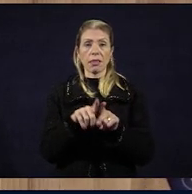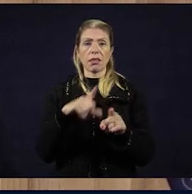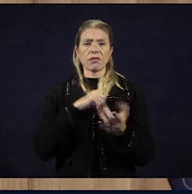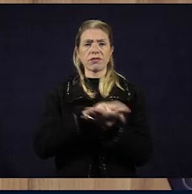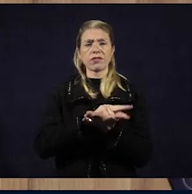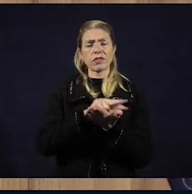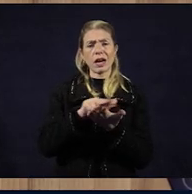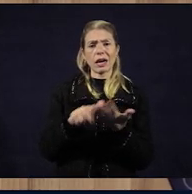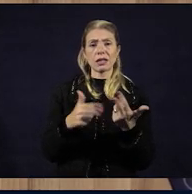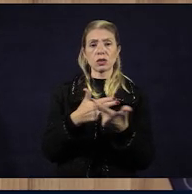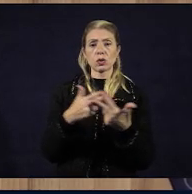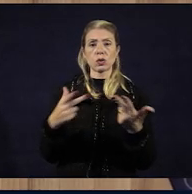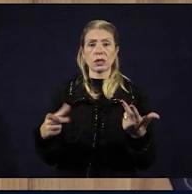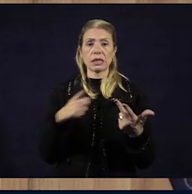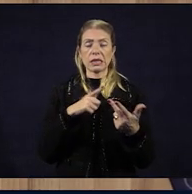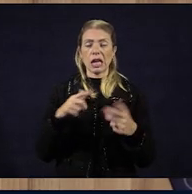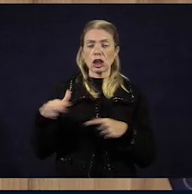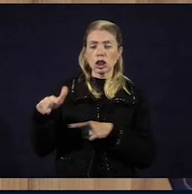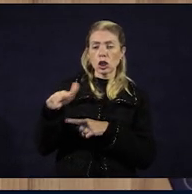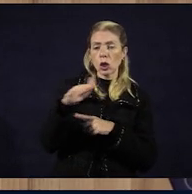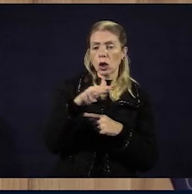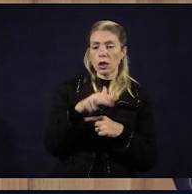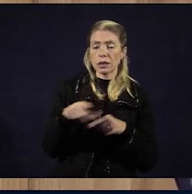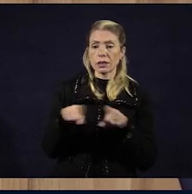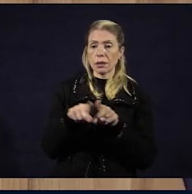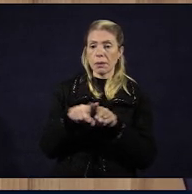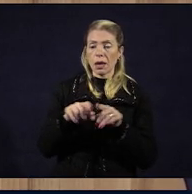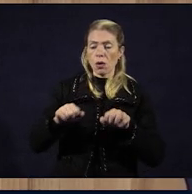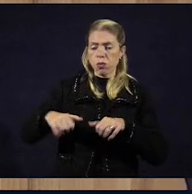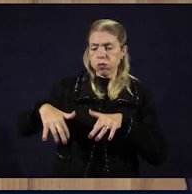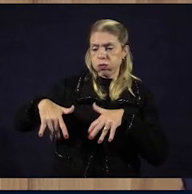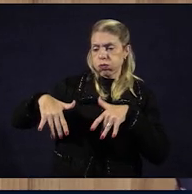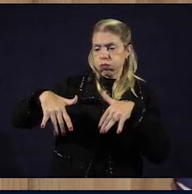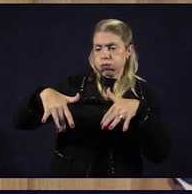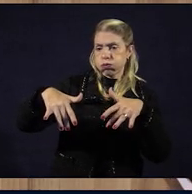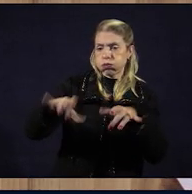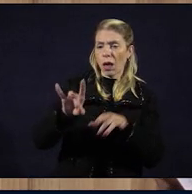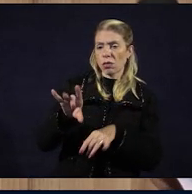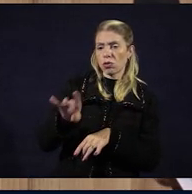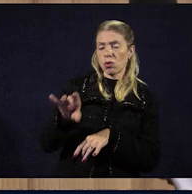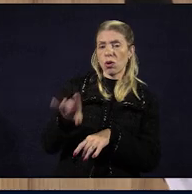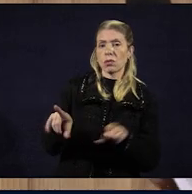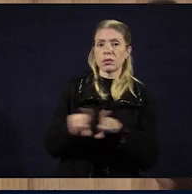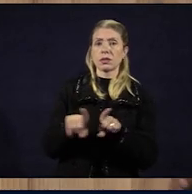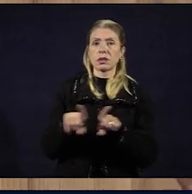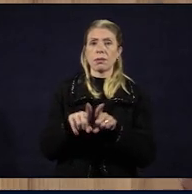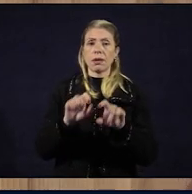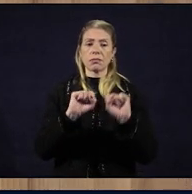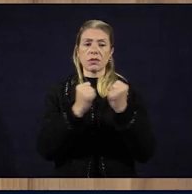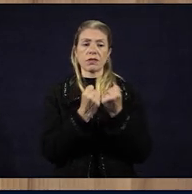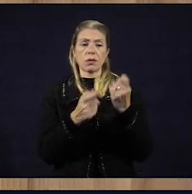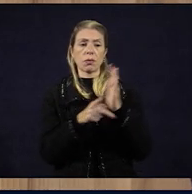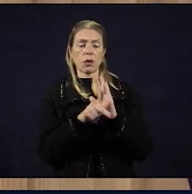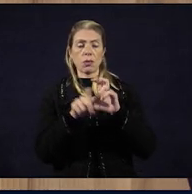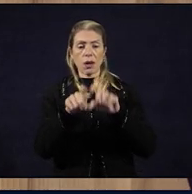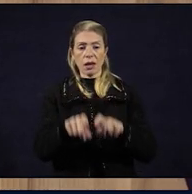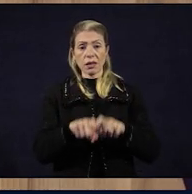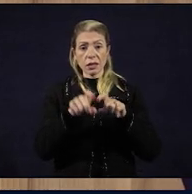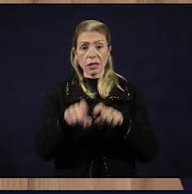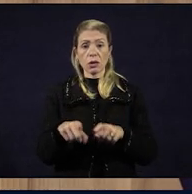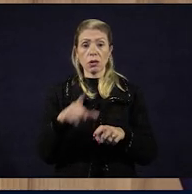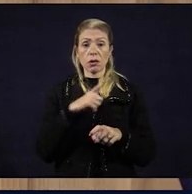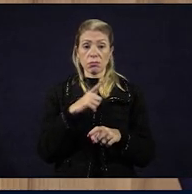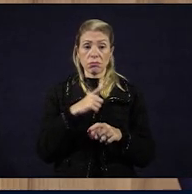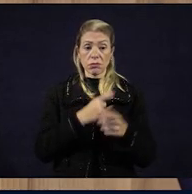com a gente via pulverizadores autônomos né defensivos agrícolas para você vai ter